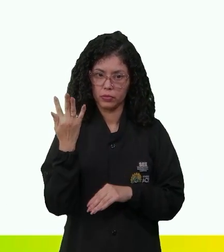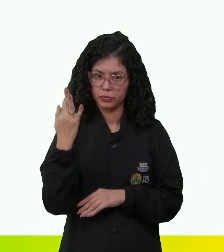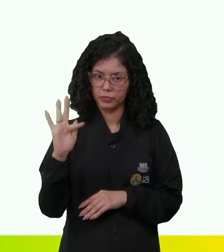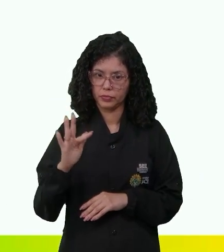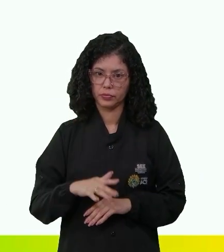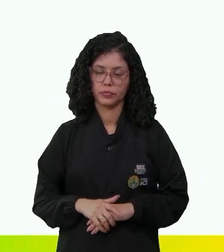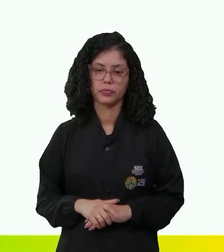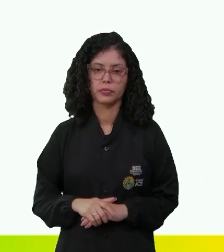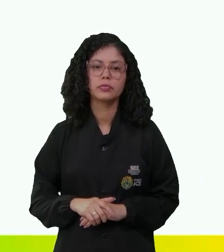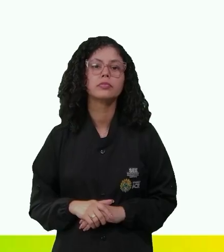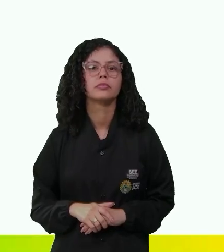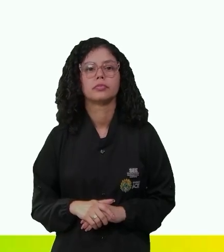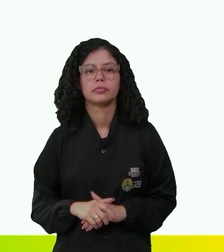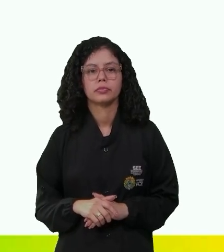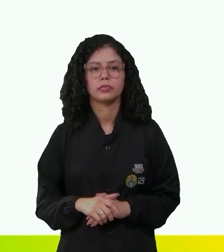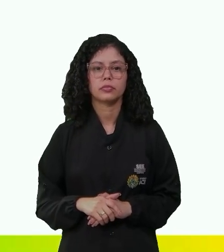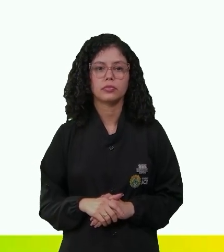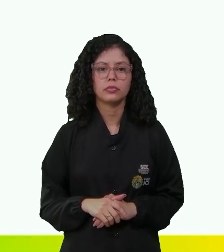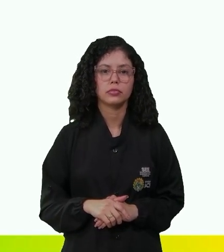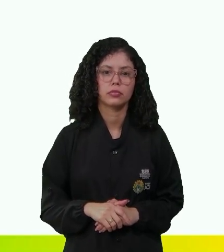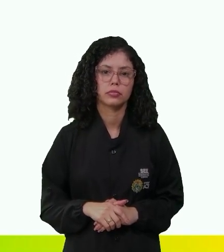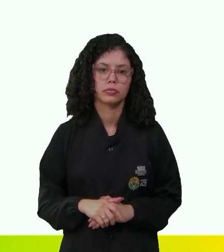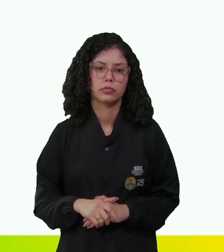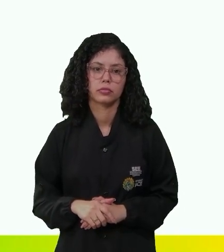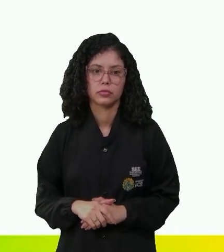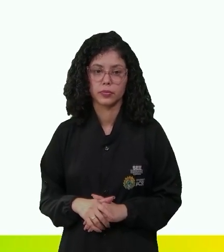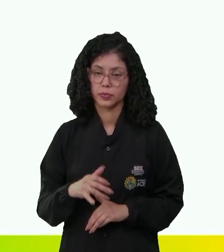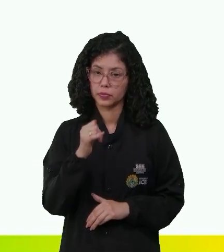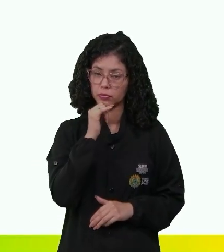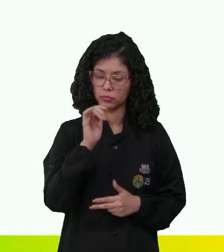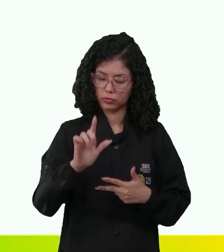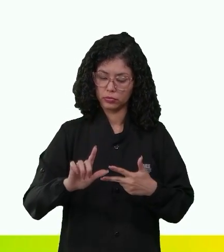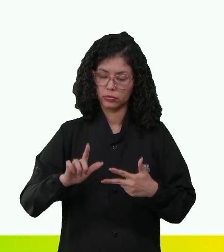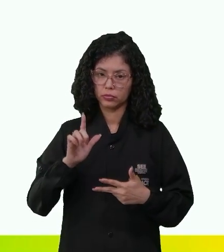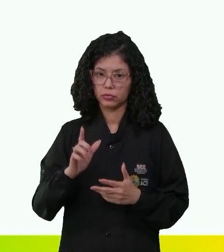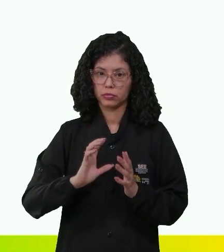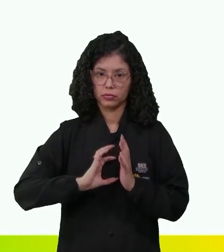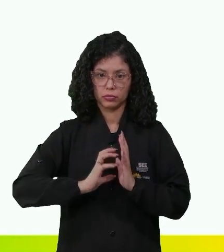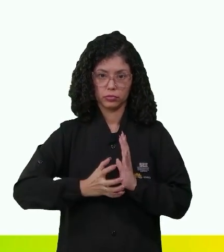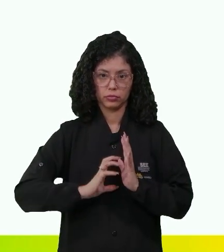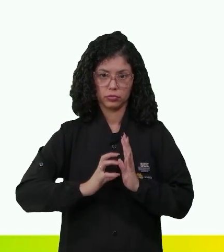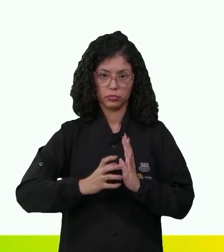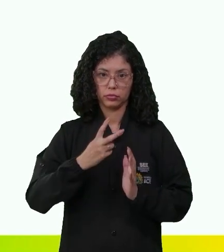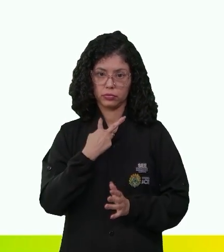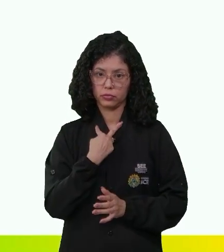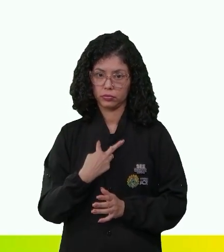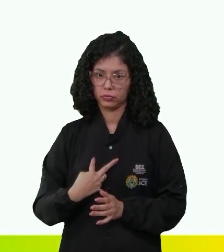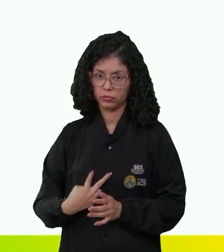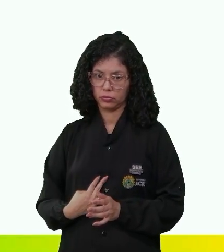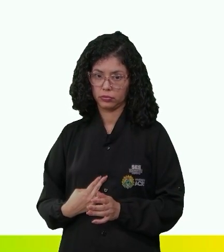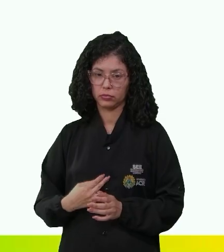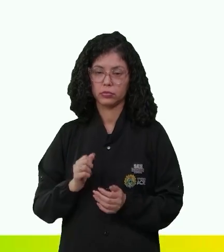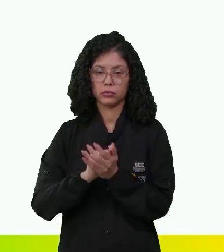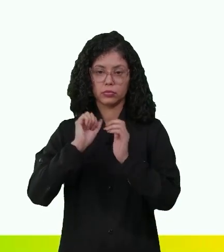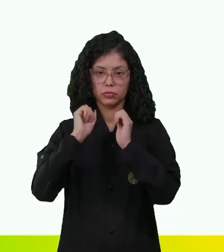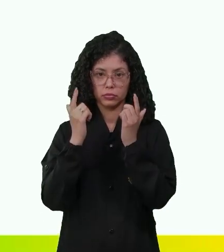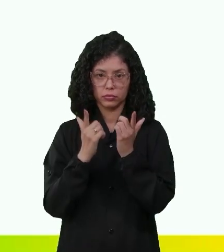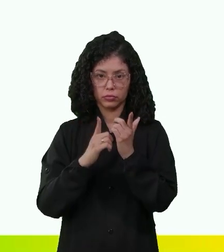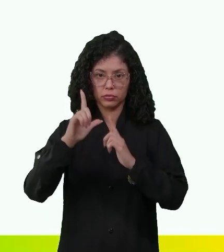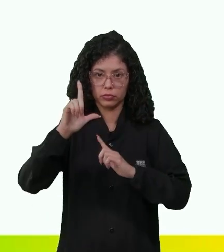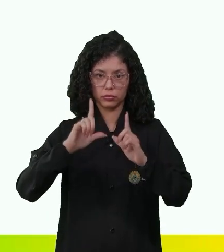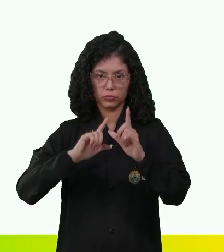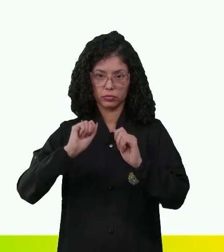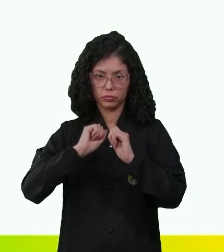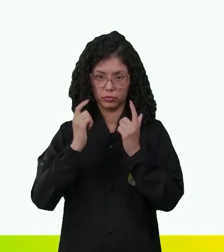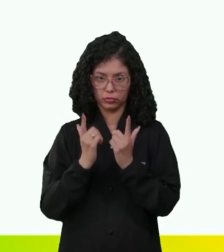federal. O legislativo, por exemplo, são as câmaras de vereadores, a Assembleia Legislativa a nível de